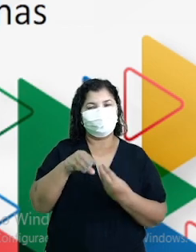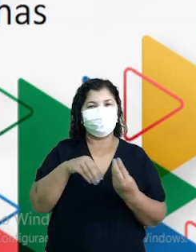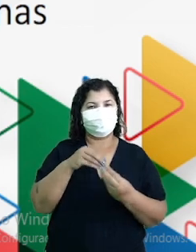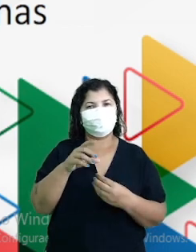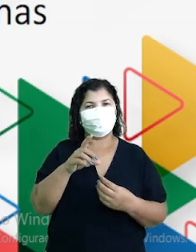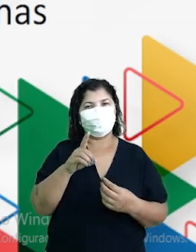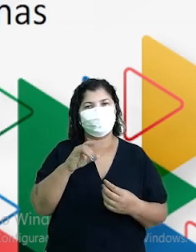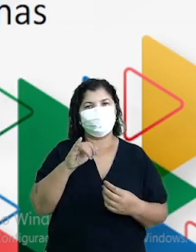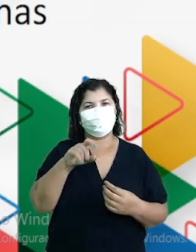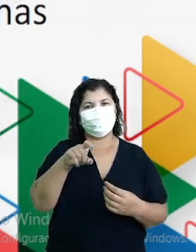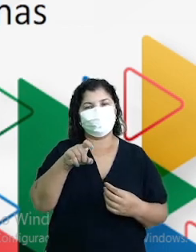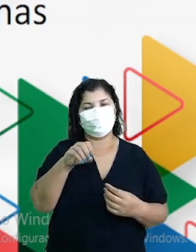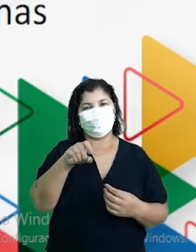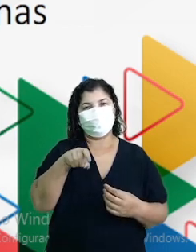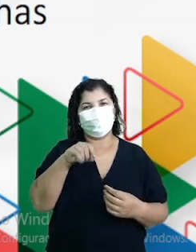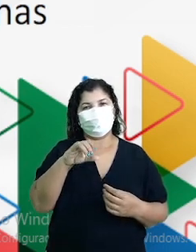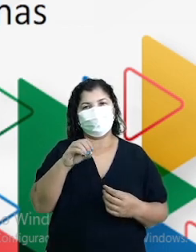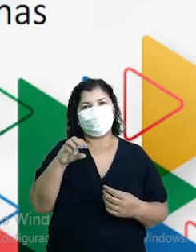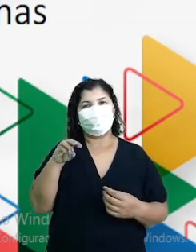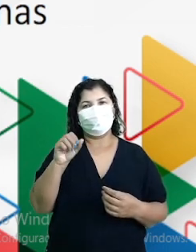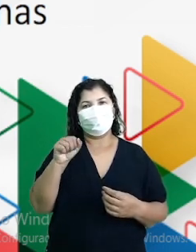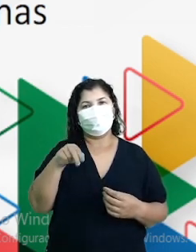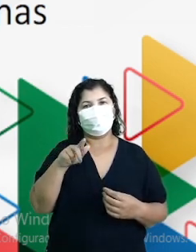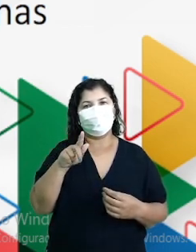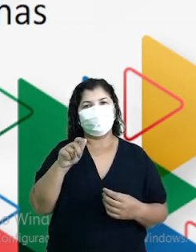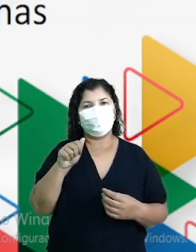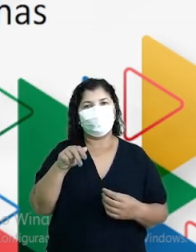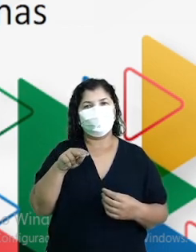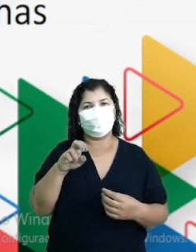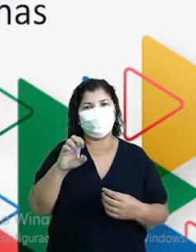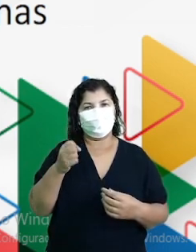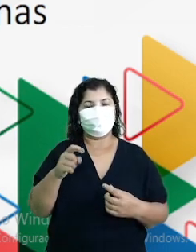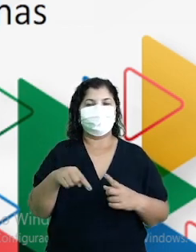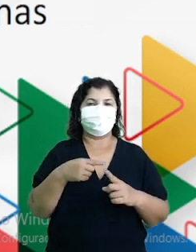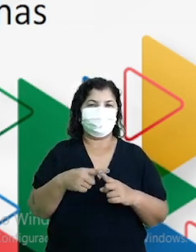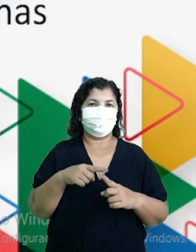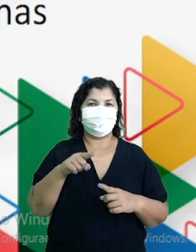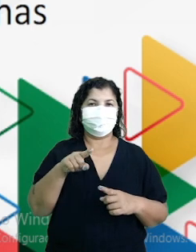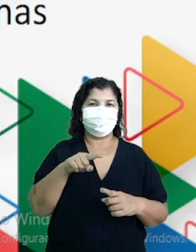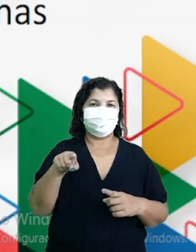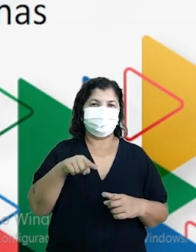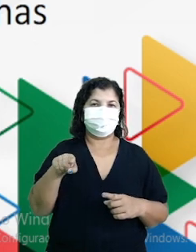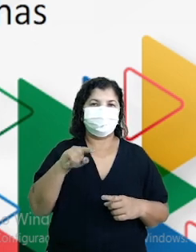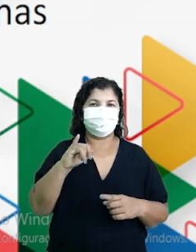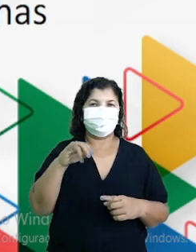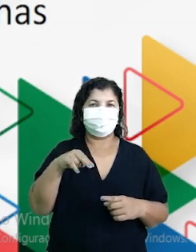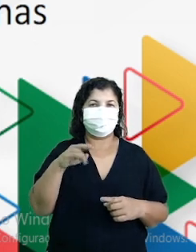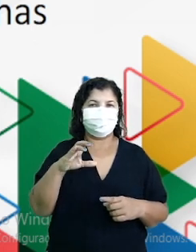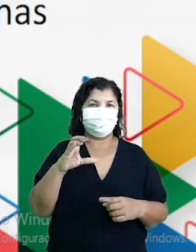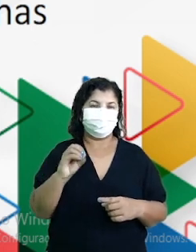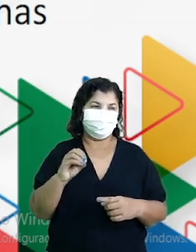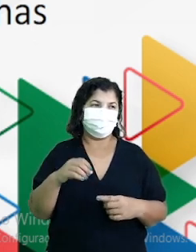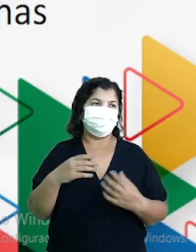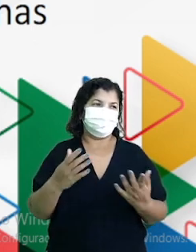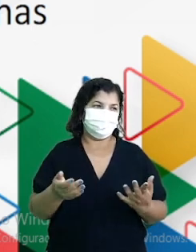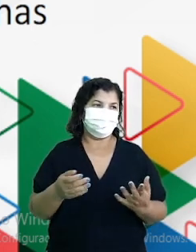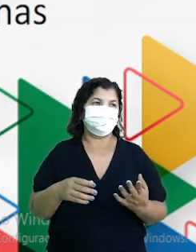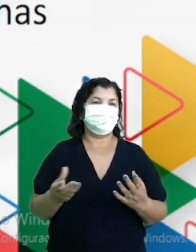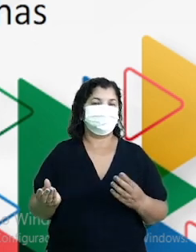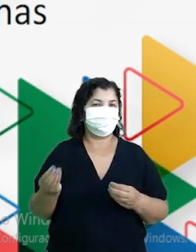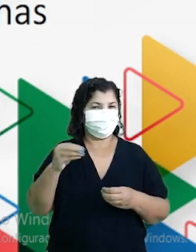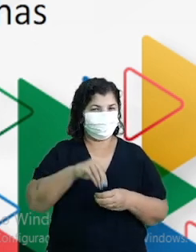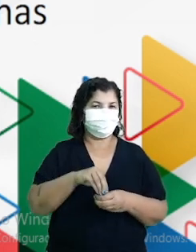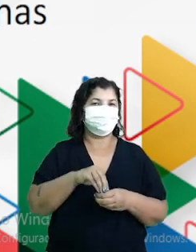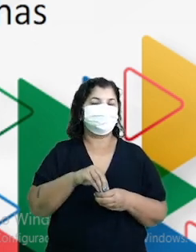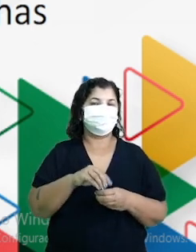manganês, né, e o zinco. Então, são outros materiais. O zinco é o mesmo, mas o manganês é que é o outro elemento. Para